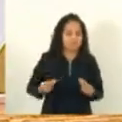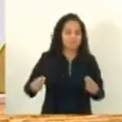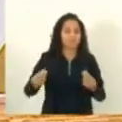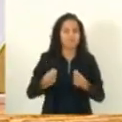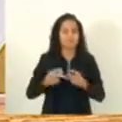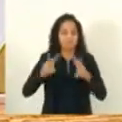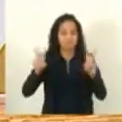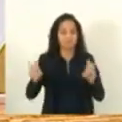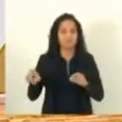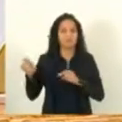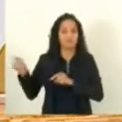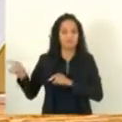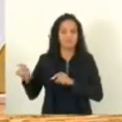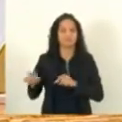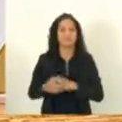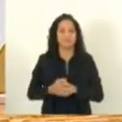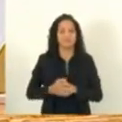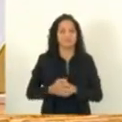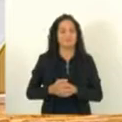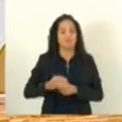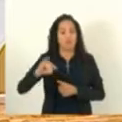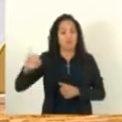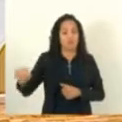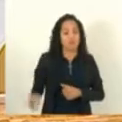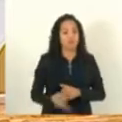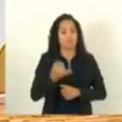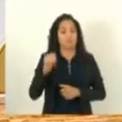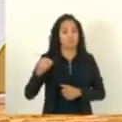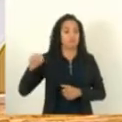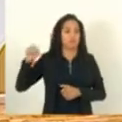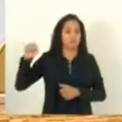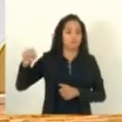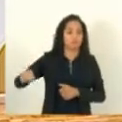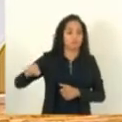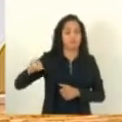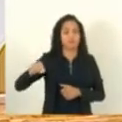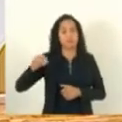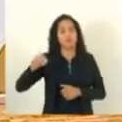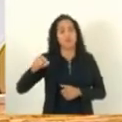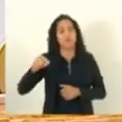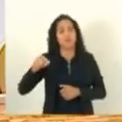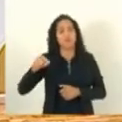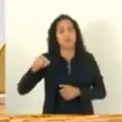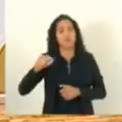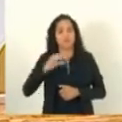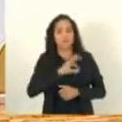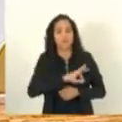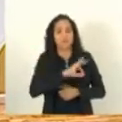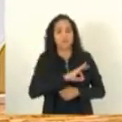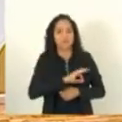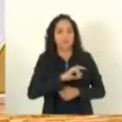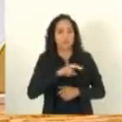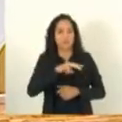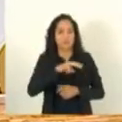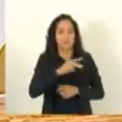tema. Aproveitamos a ocasião para lembrar o governo sobre o plano de carreira dos nossos policiais penais, que está travado há